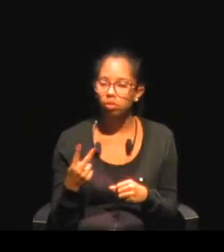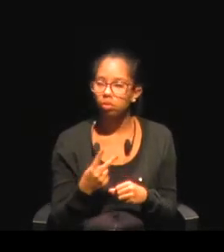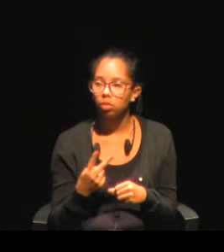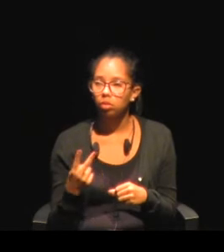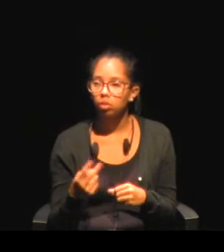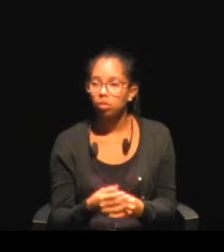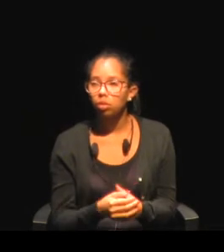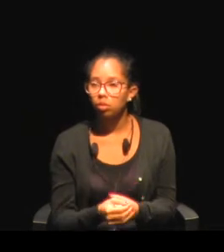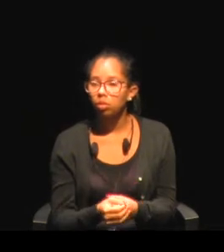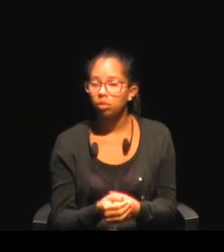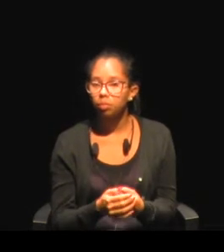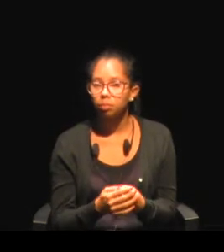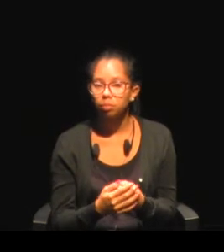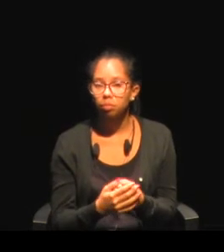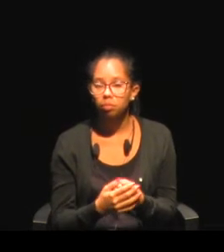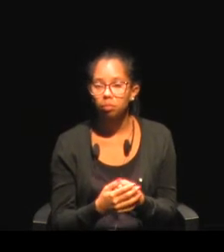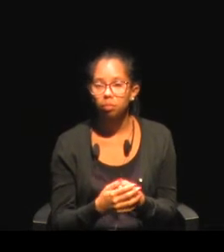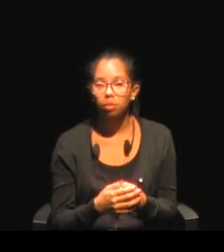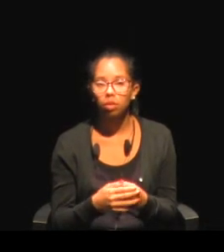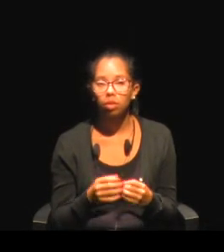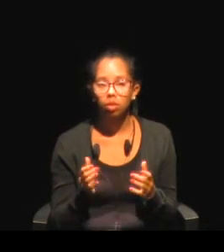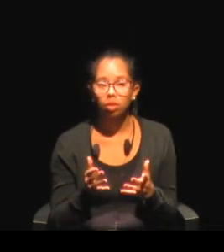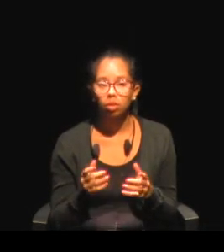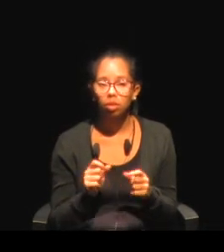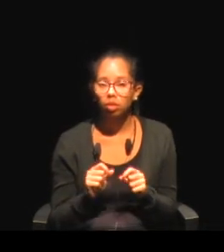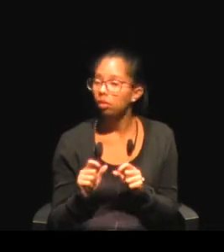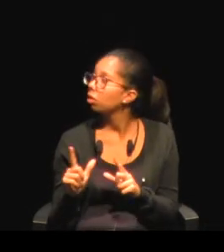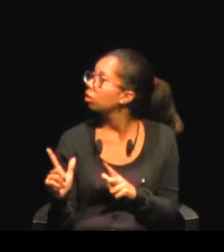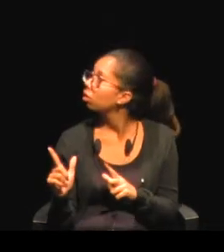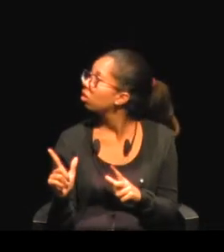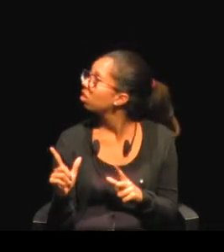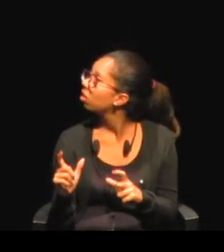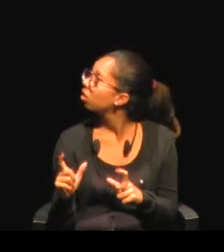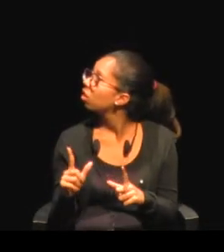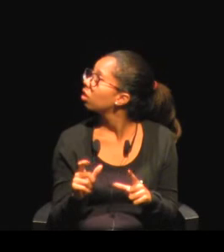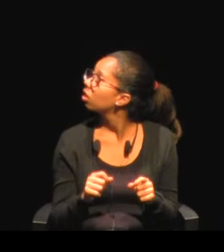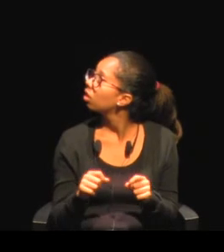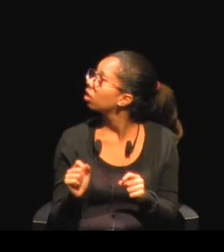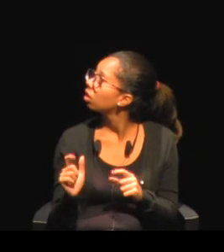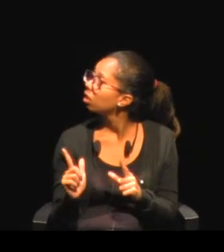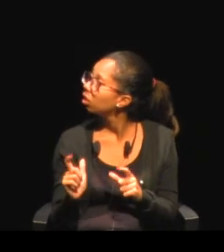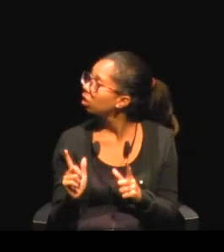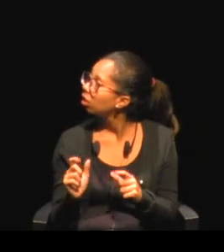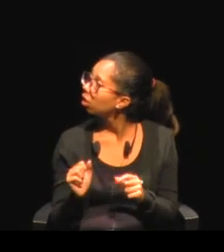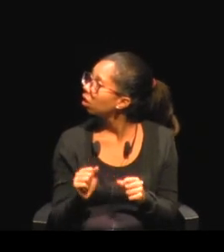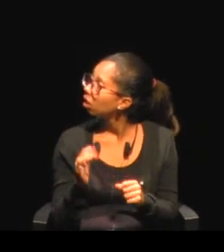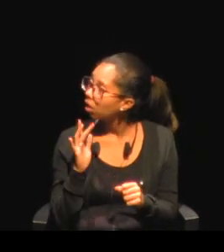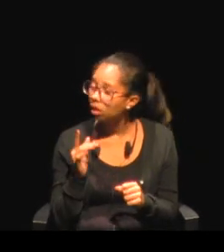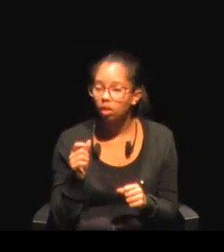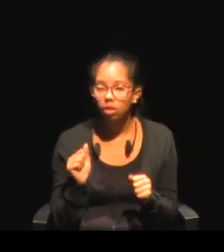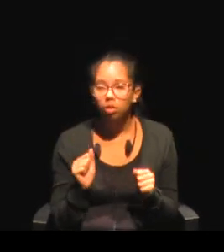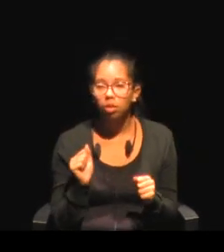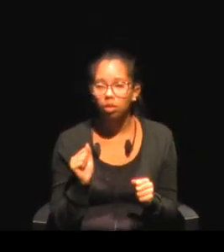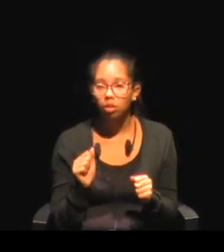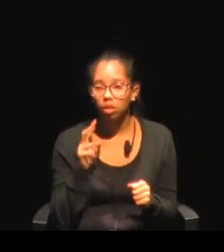duas. Assim, acho que por isso é importante até mostrar as fotos da obra. Essa é a imagem que a gente tinha, que poderia